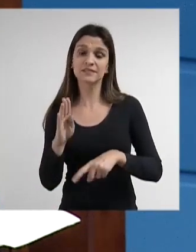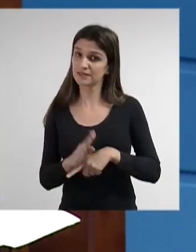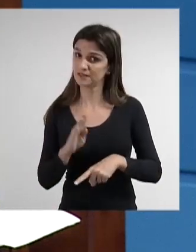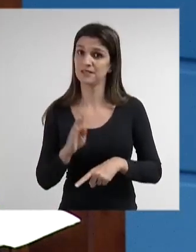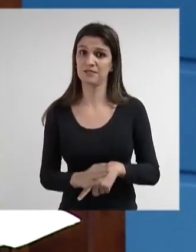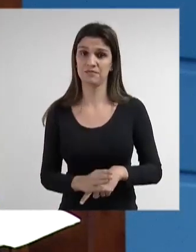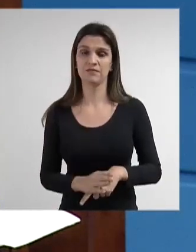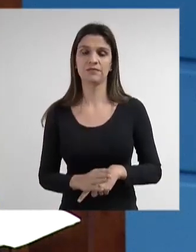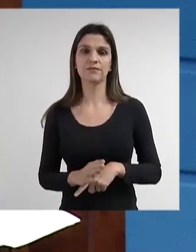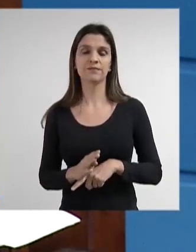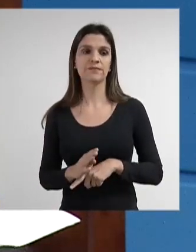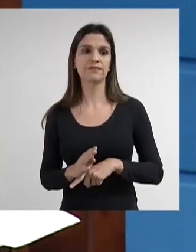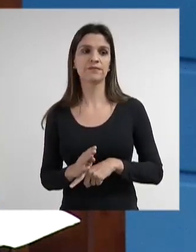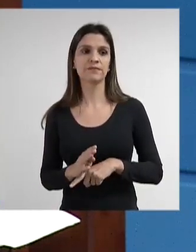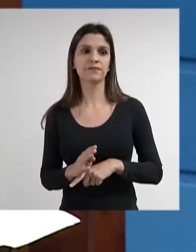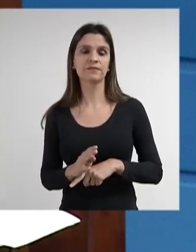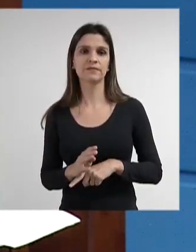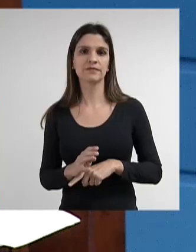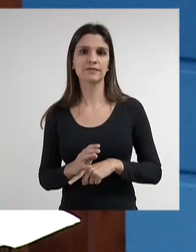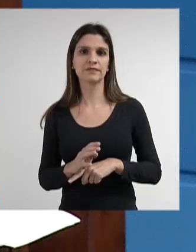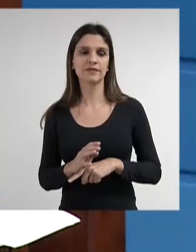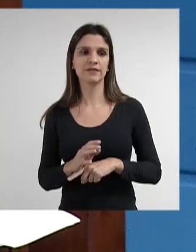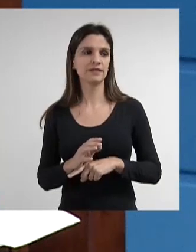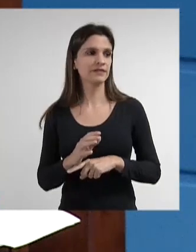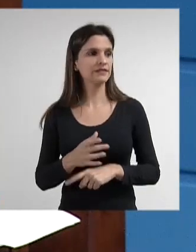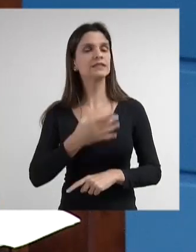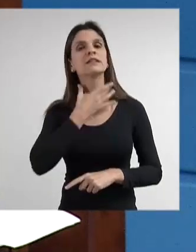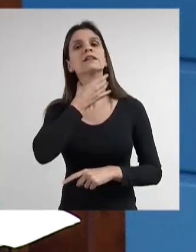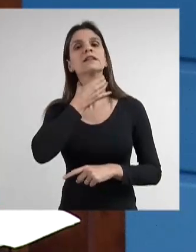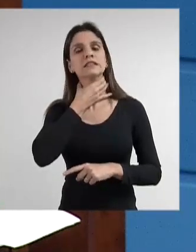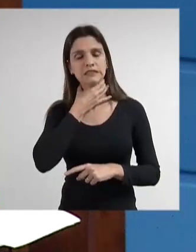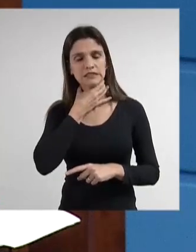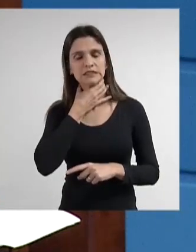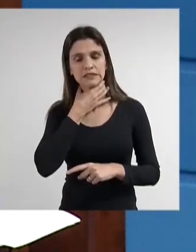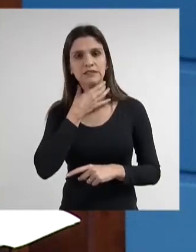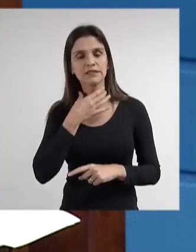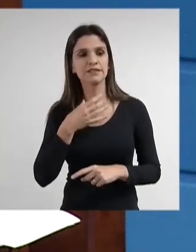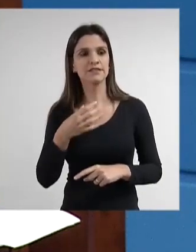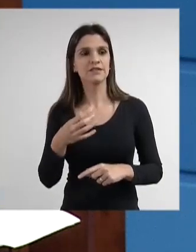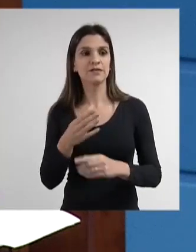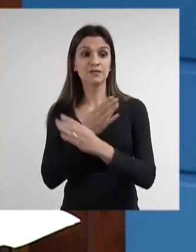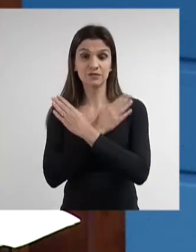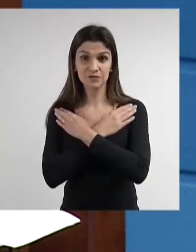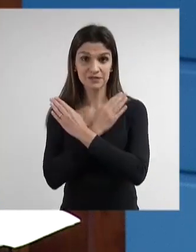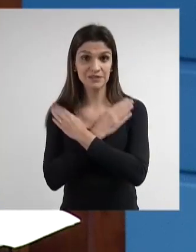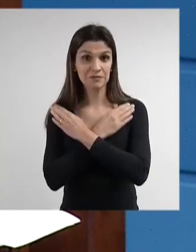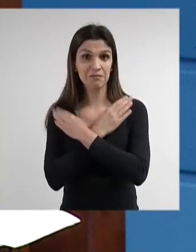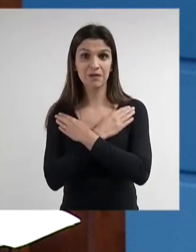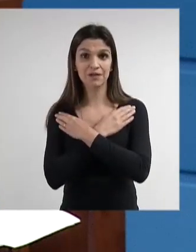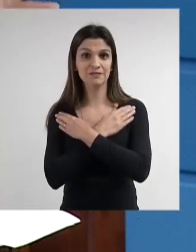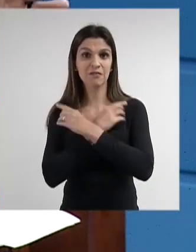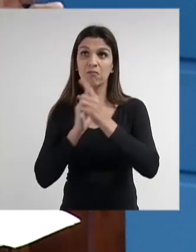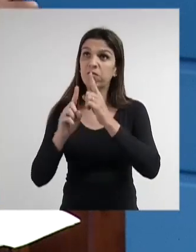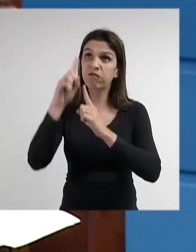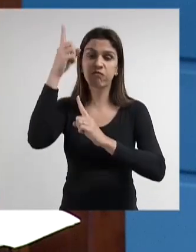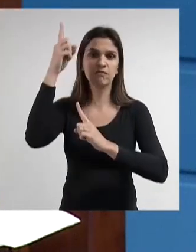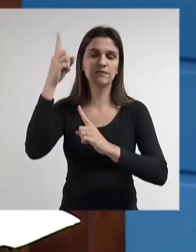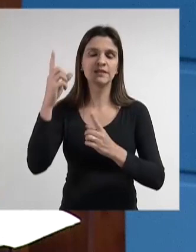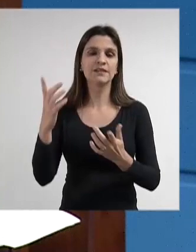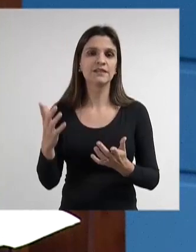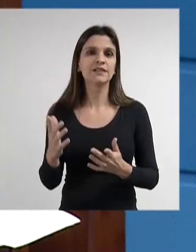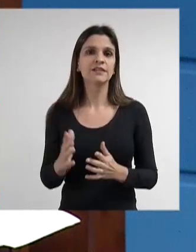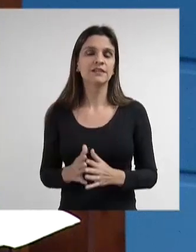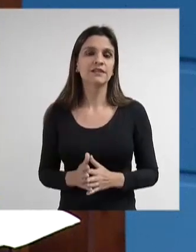vivendo um período de crise econômica, desemprego em alta. Aliás, nesse último mês nós